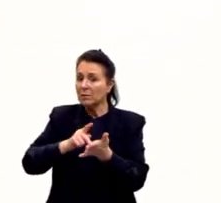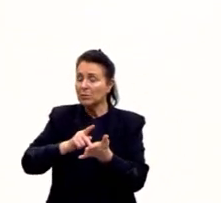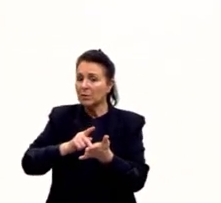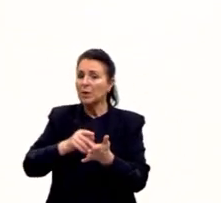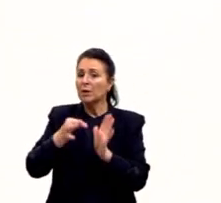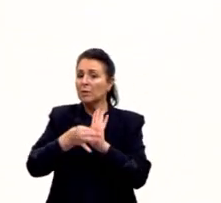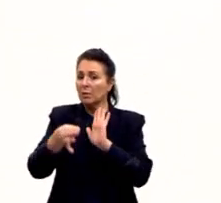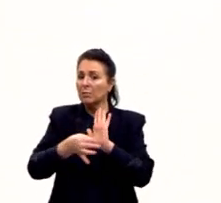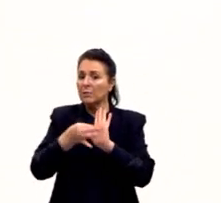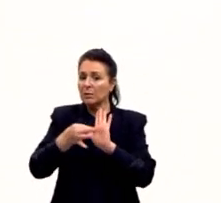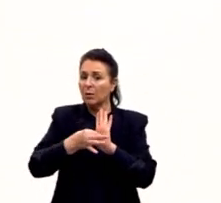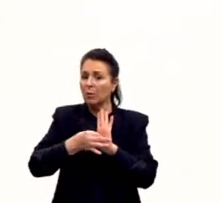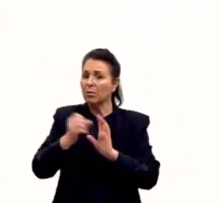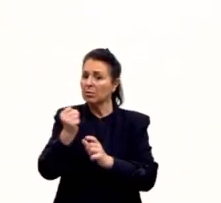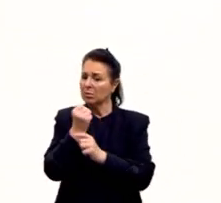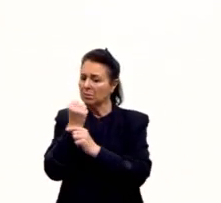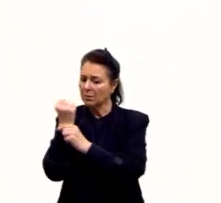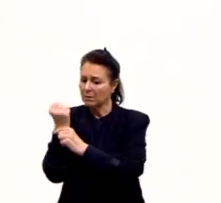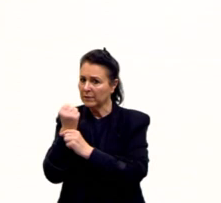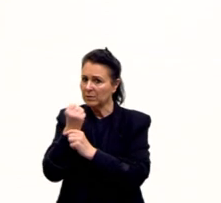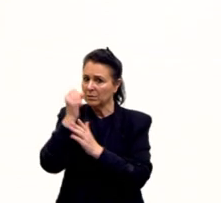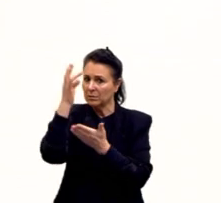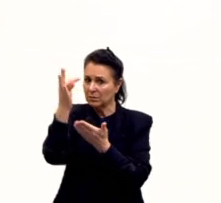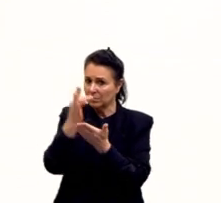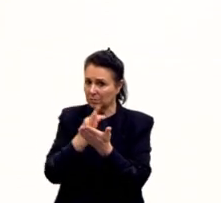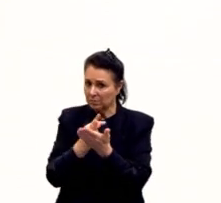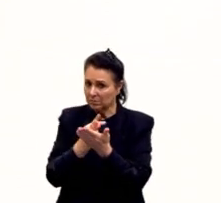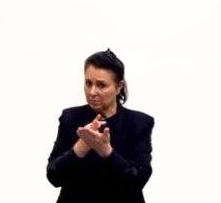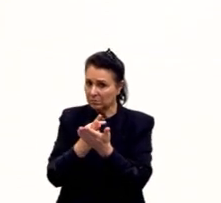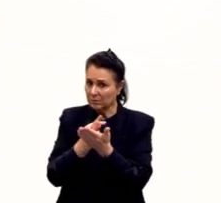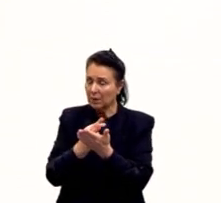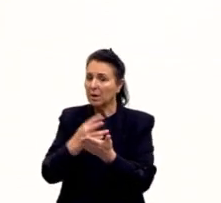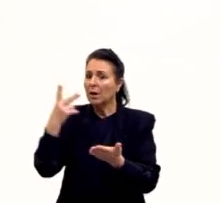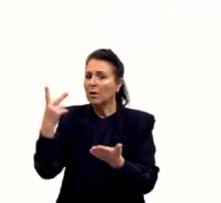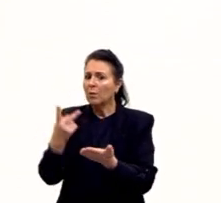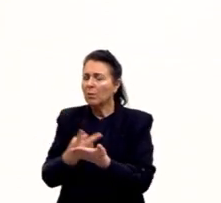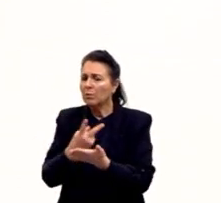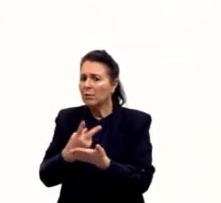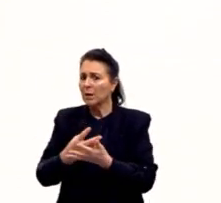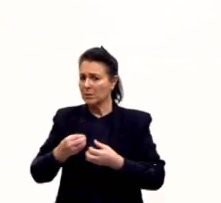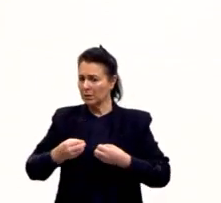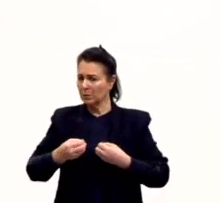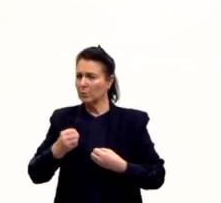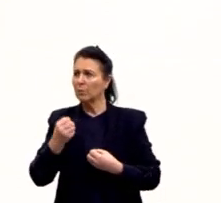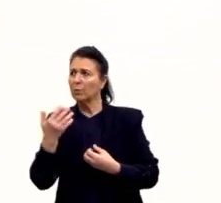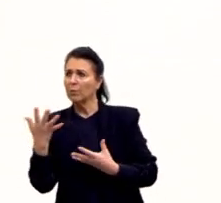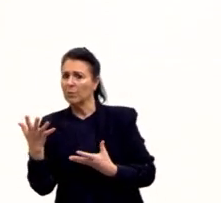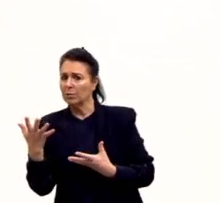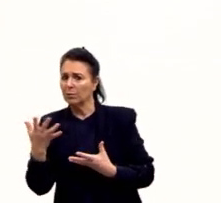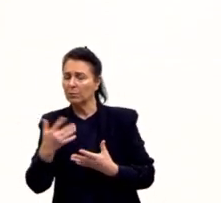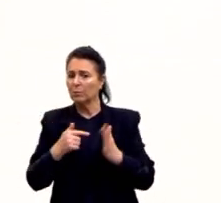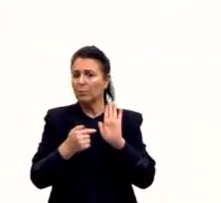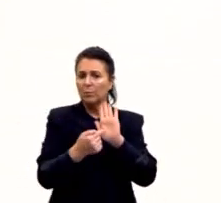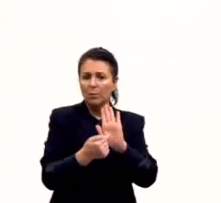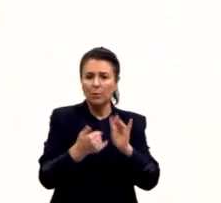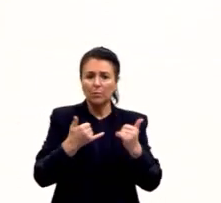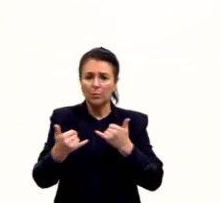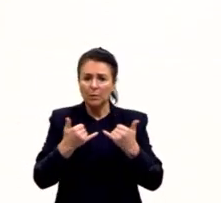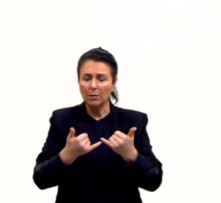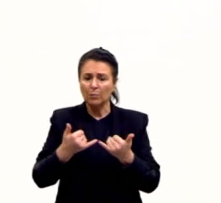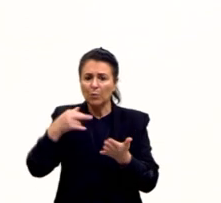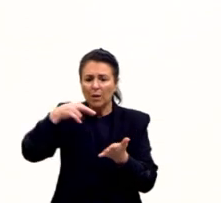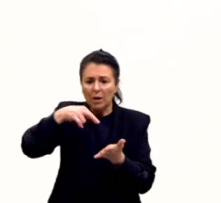opinião defendida no texto Então ele vai acontecer quando eu trago exemplos né